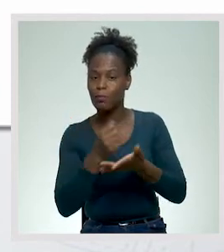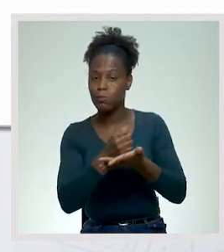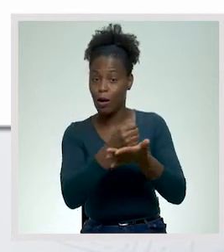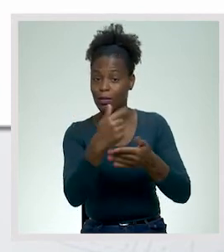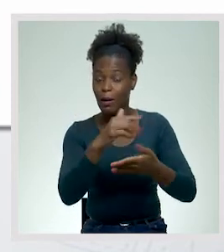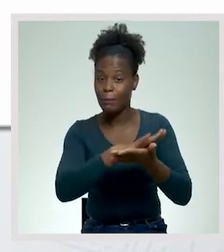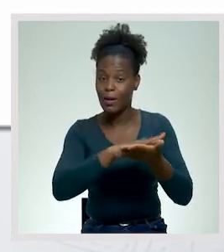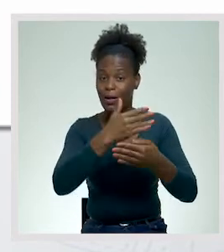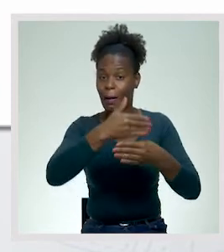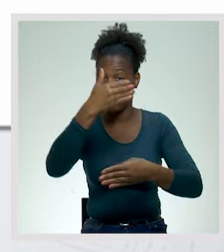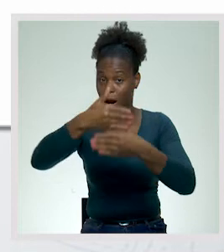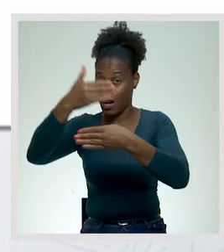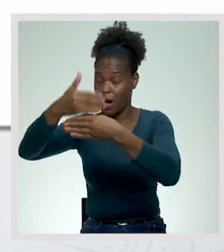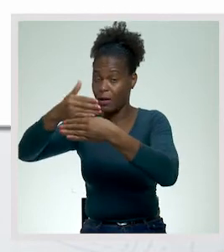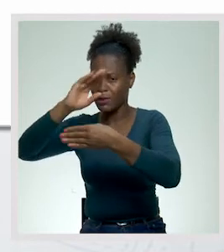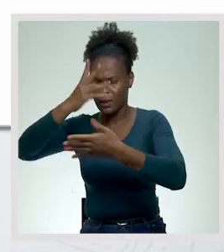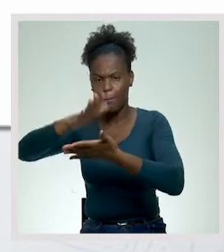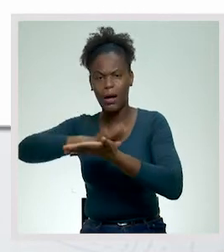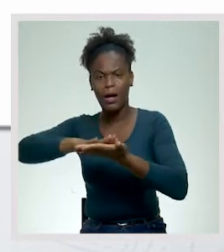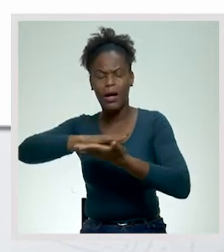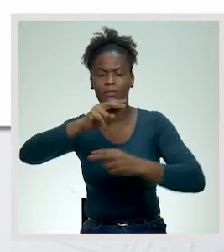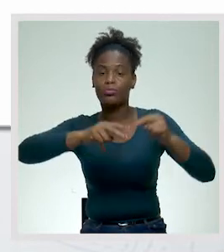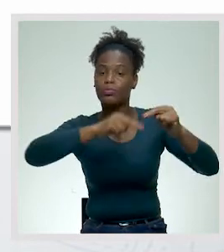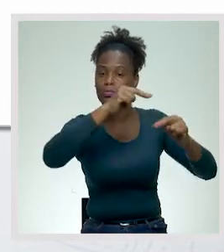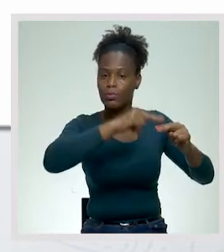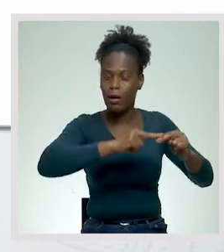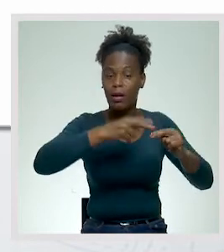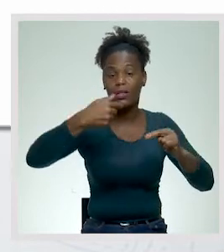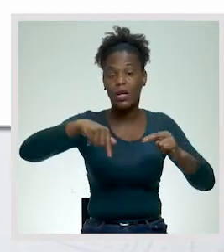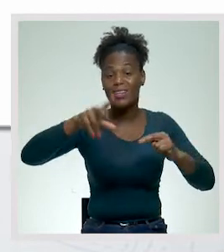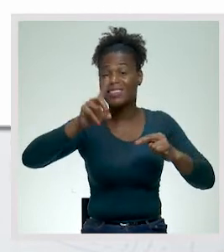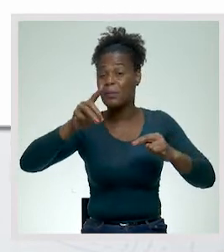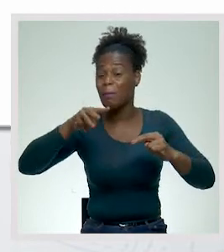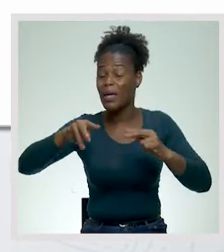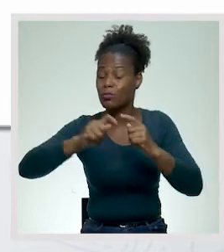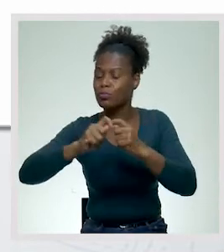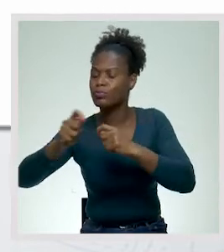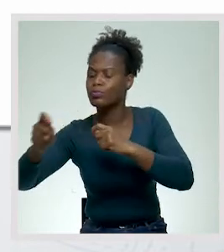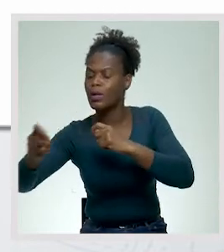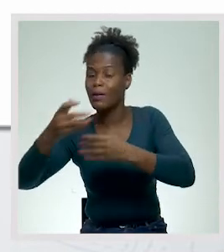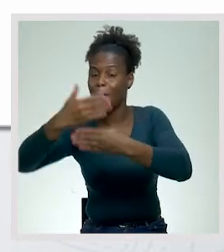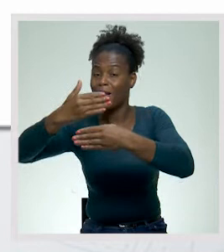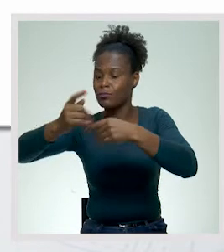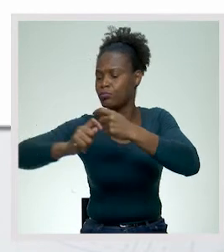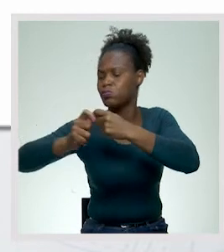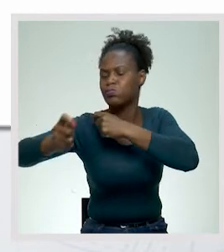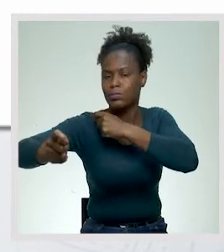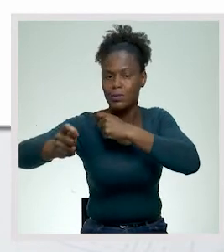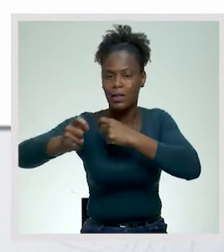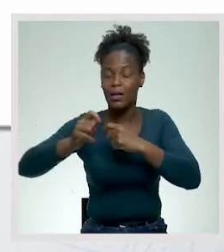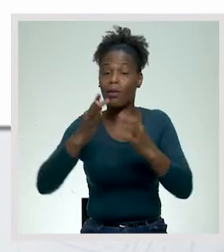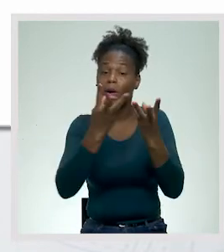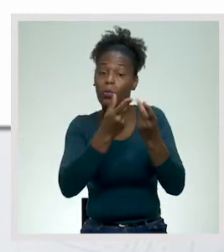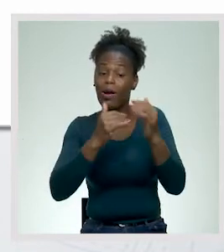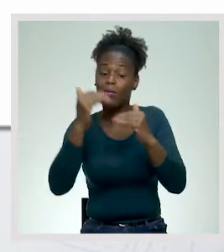parede, sabendo que a base da escada está a 6 metros de distância de parede. Determina a